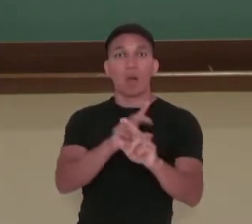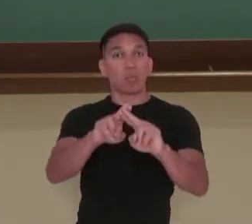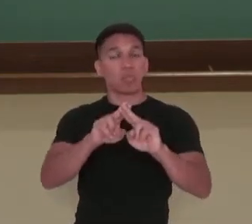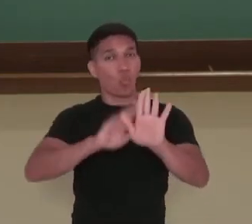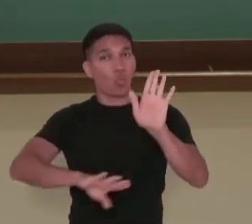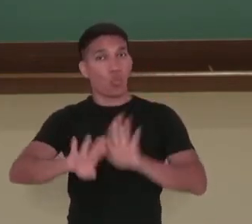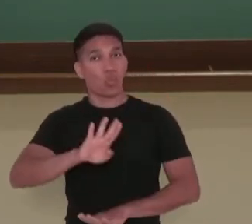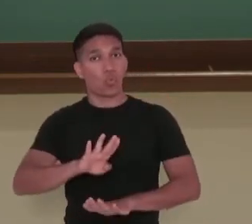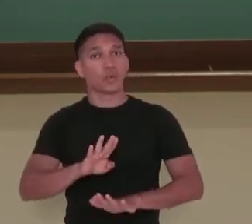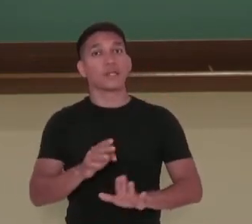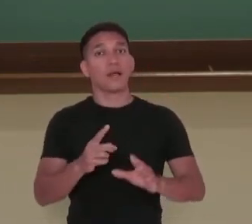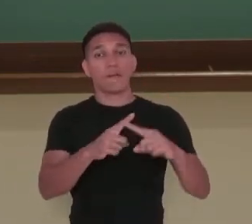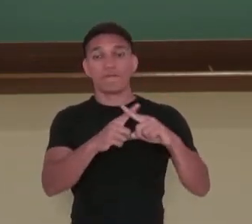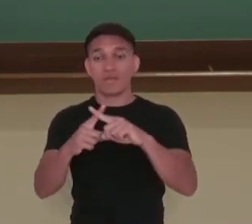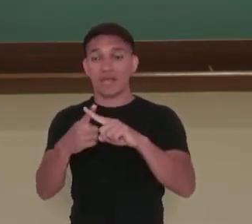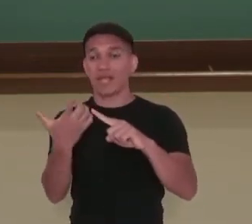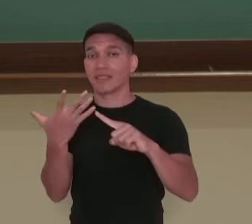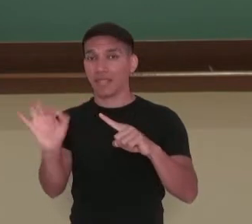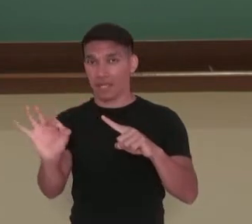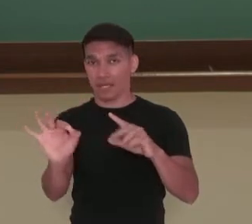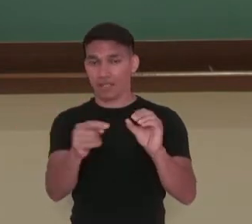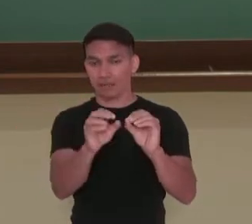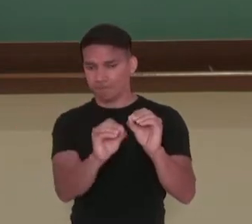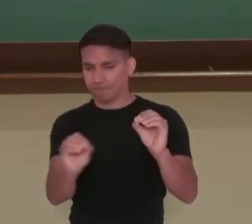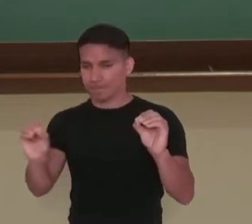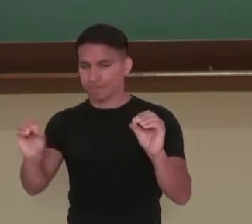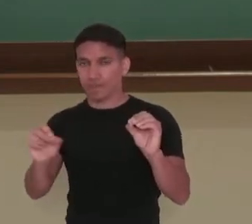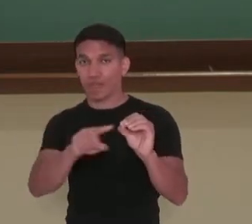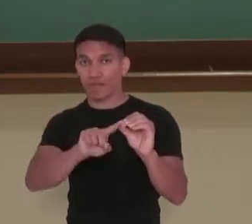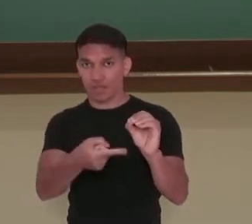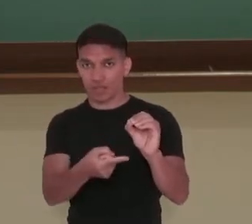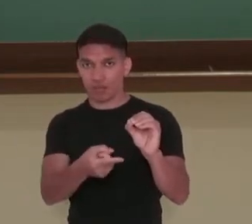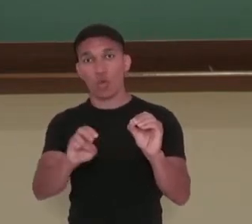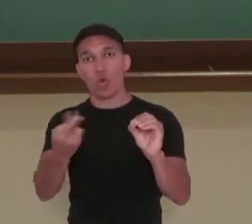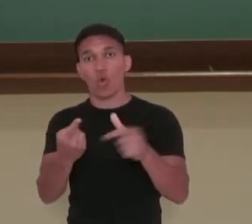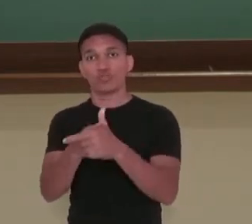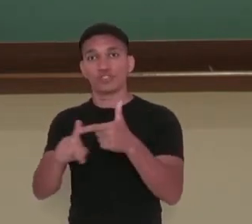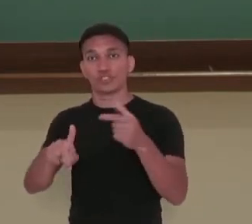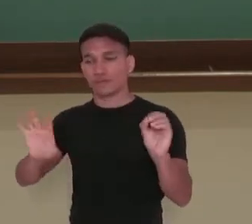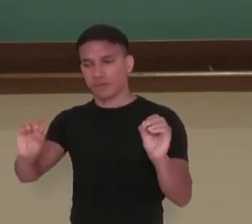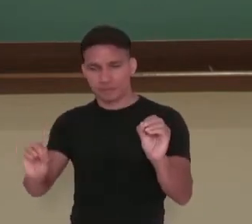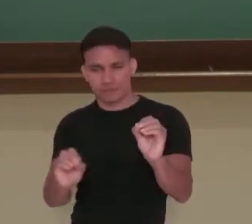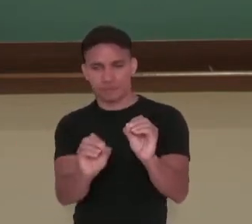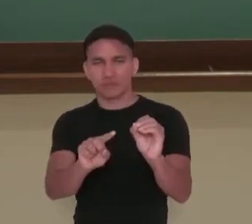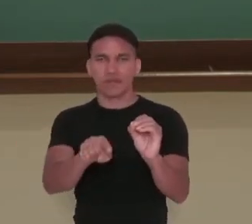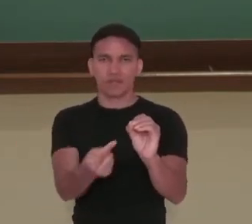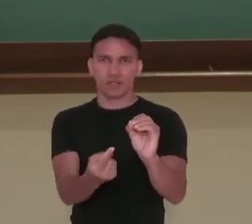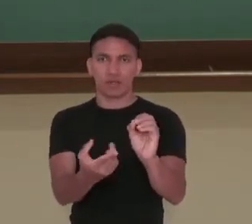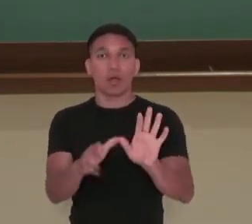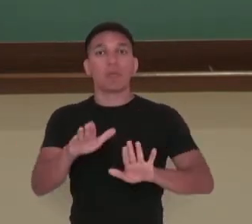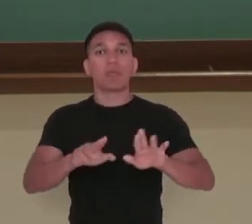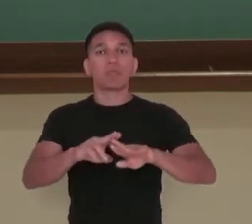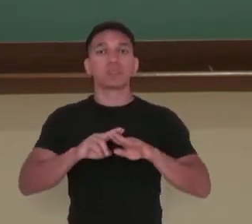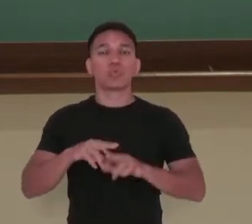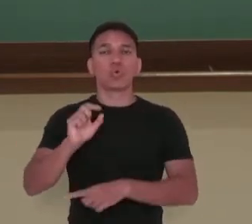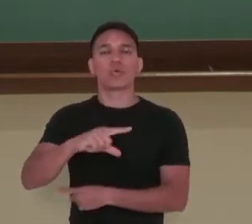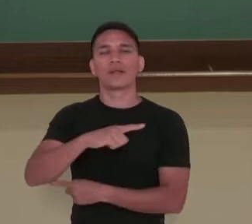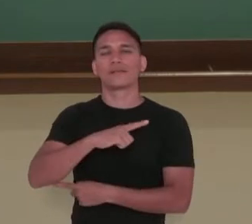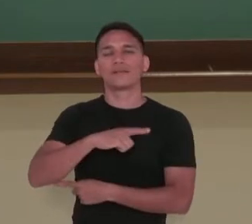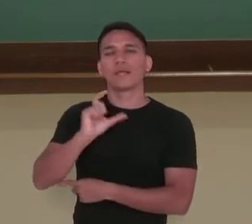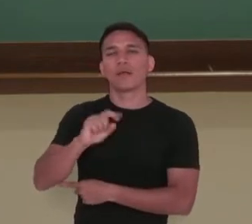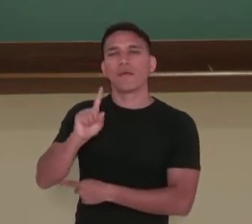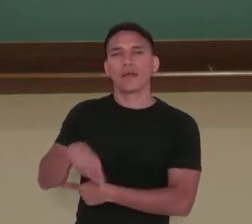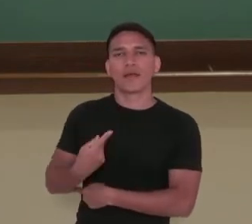por 10, dividir por 10, você desloca a vírgula. Então, por isso, o algarismo decimal,